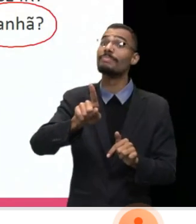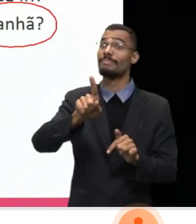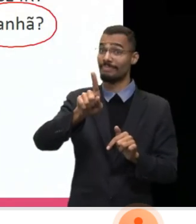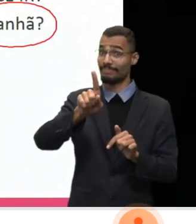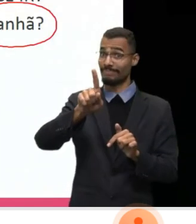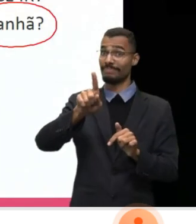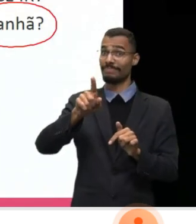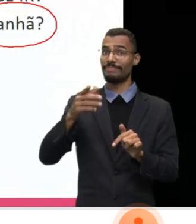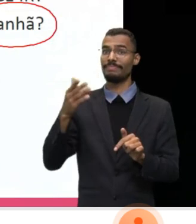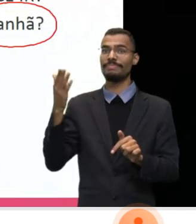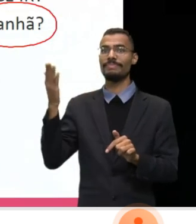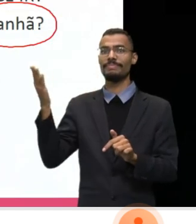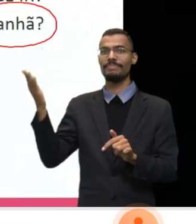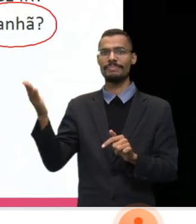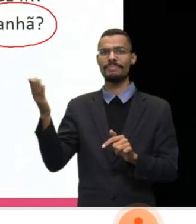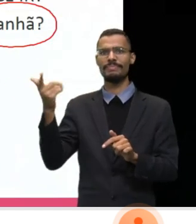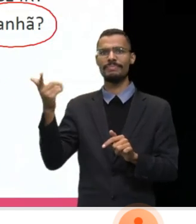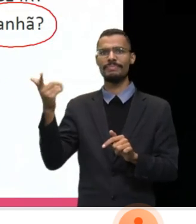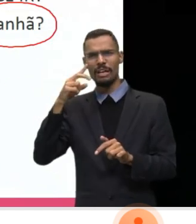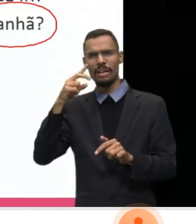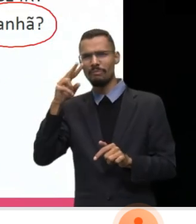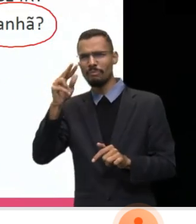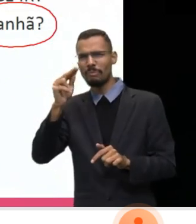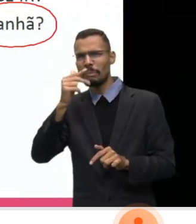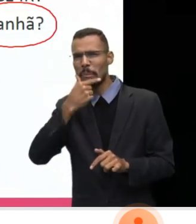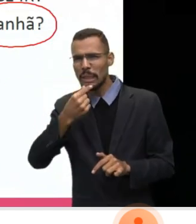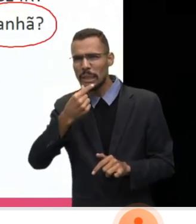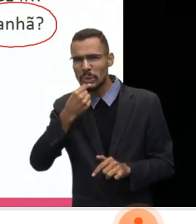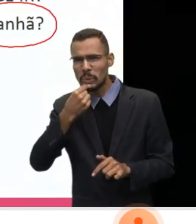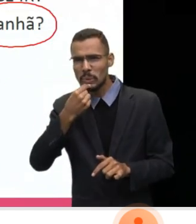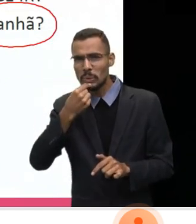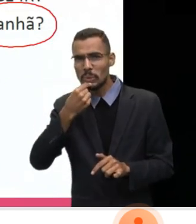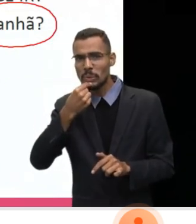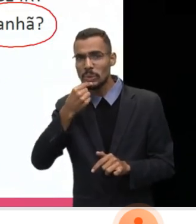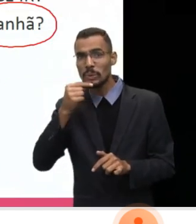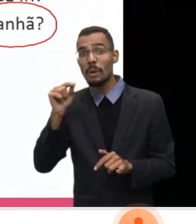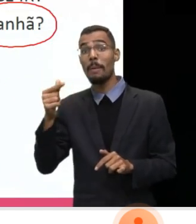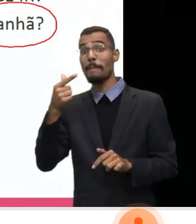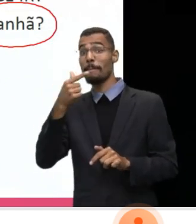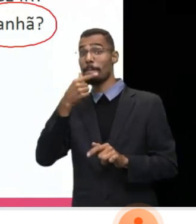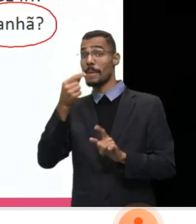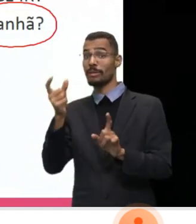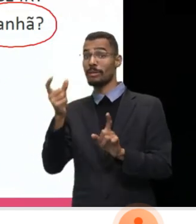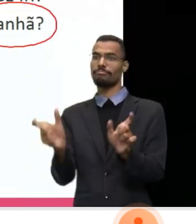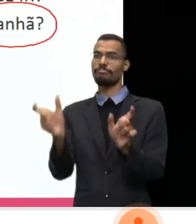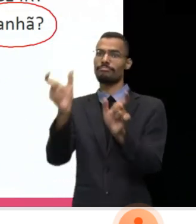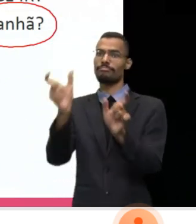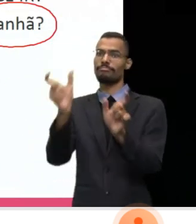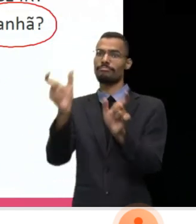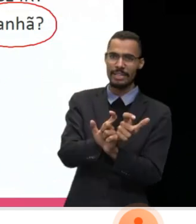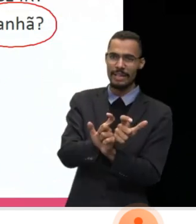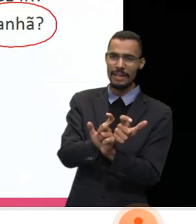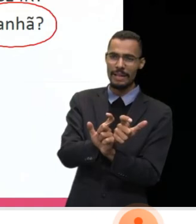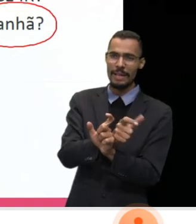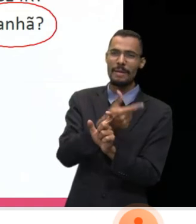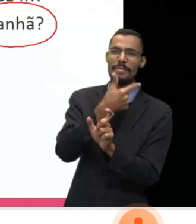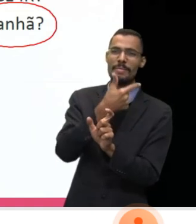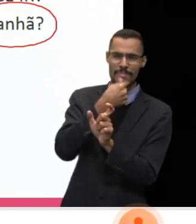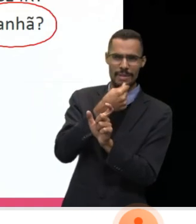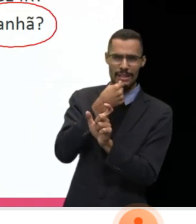frase. A outra, você viu o menino? Então, menino é o